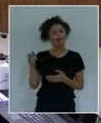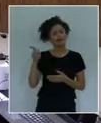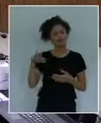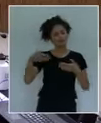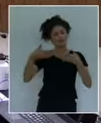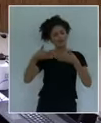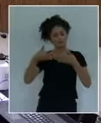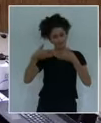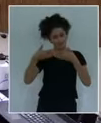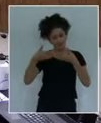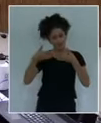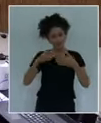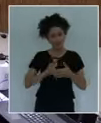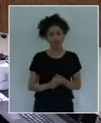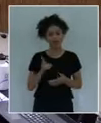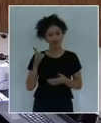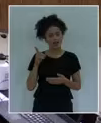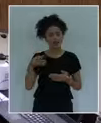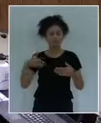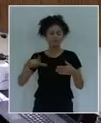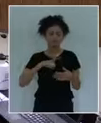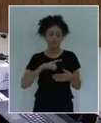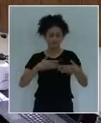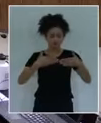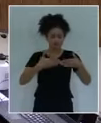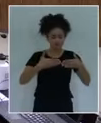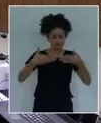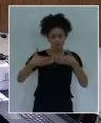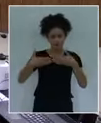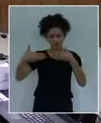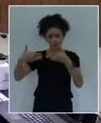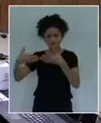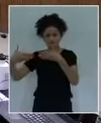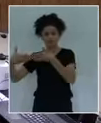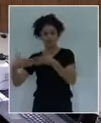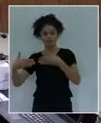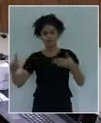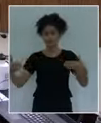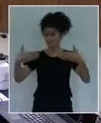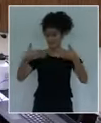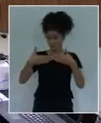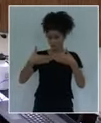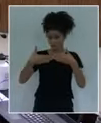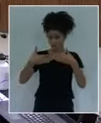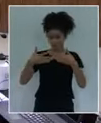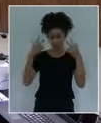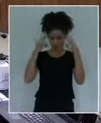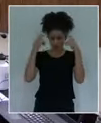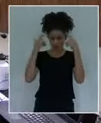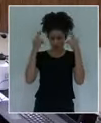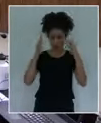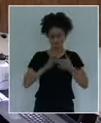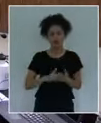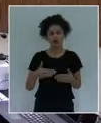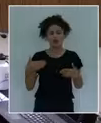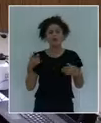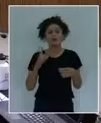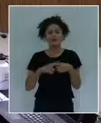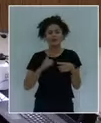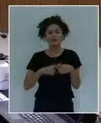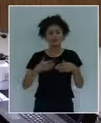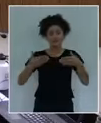da brecha é o seguinte: a brecha ela tem as comportas, que ela fecha as comportas para que a água vai até as turbinas para gerar